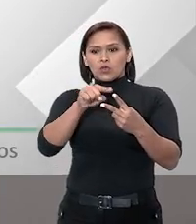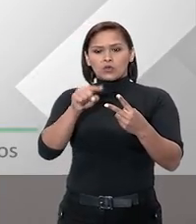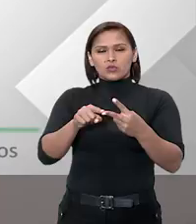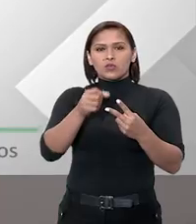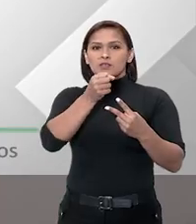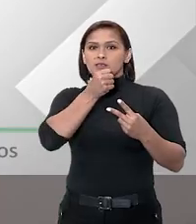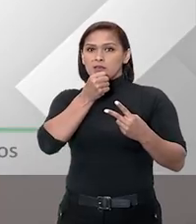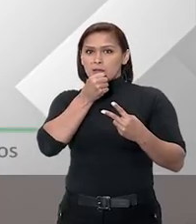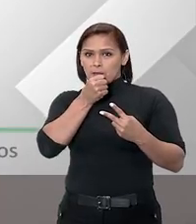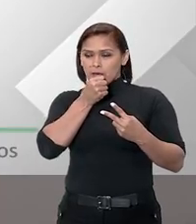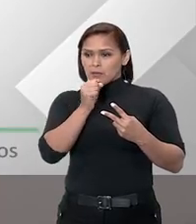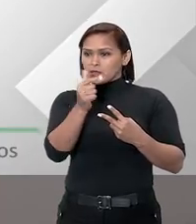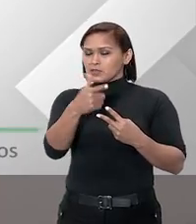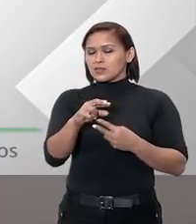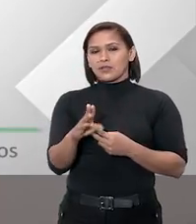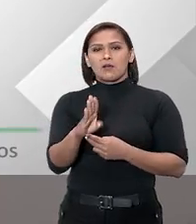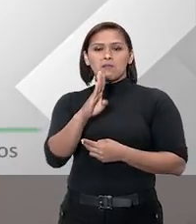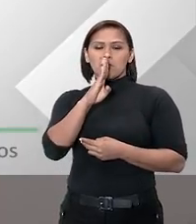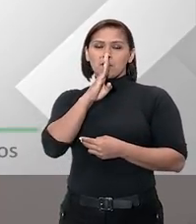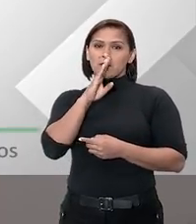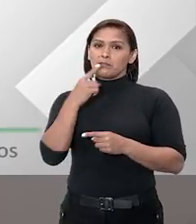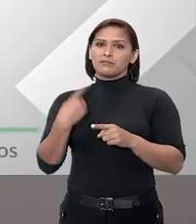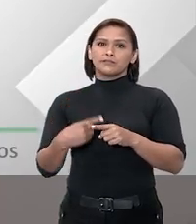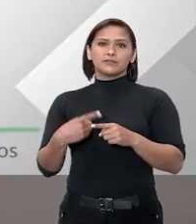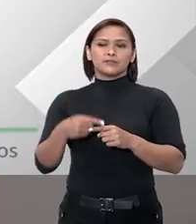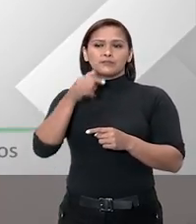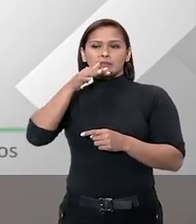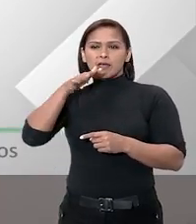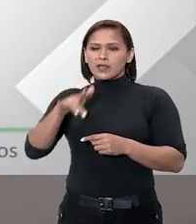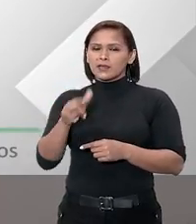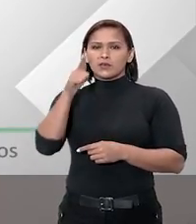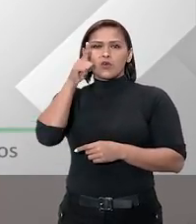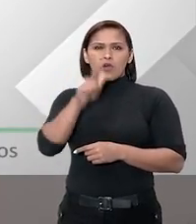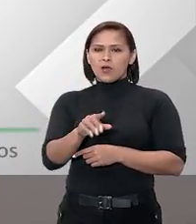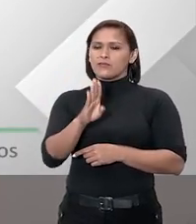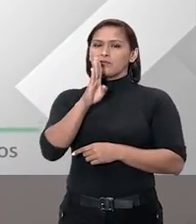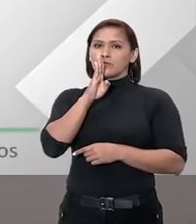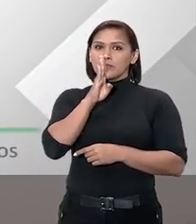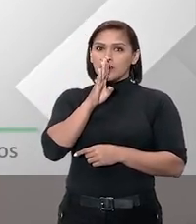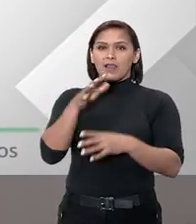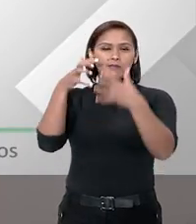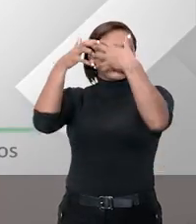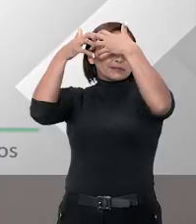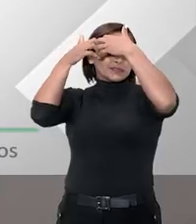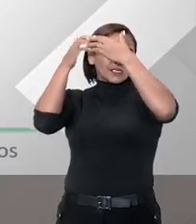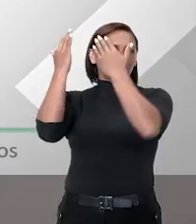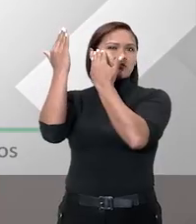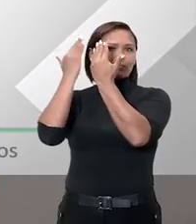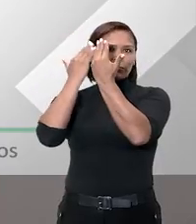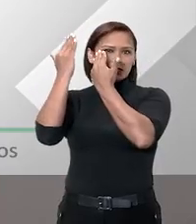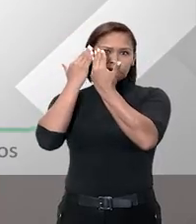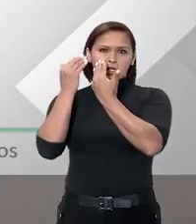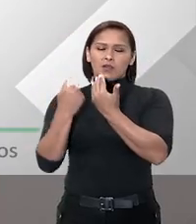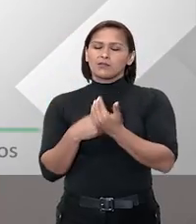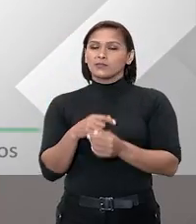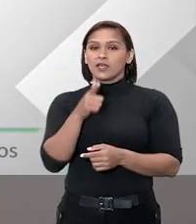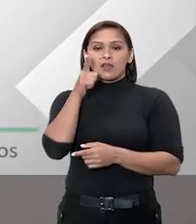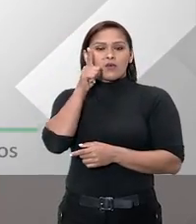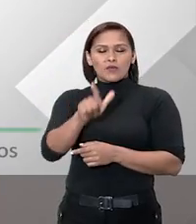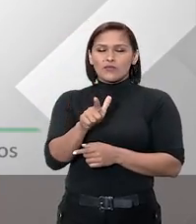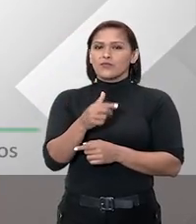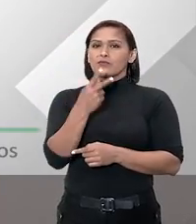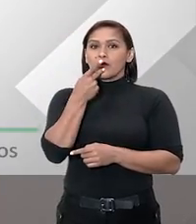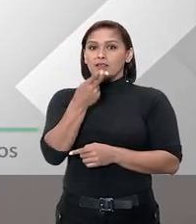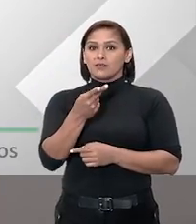dois depoimentos não puderam ser colhidos, porque realmente, pelo trauma, a criança não conseguia